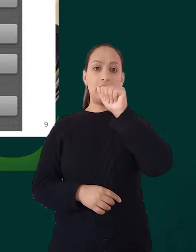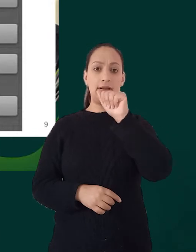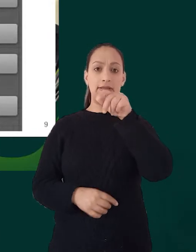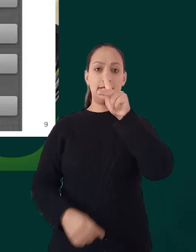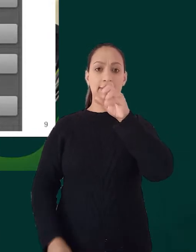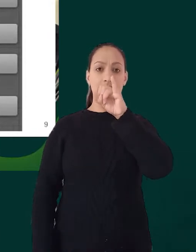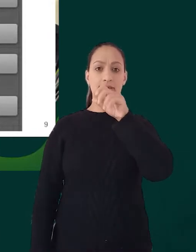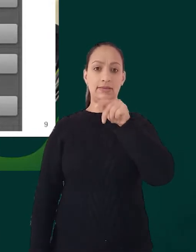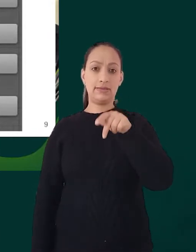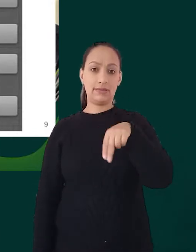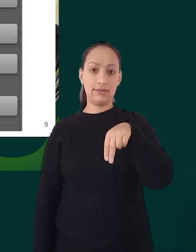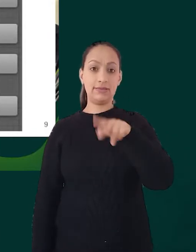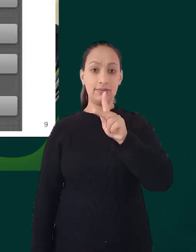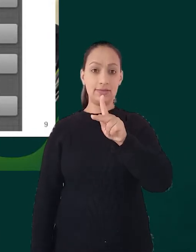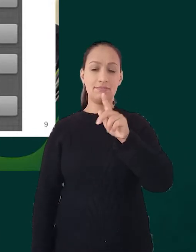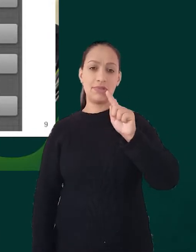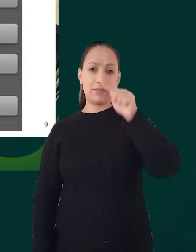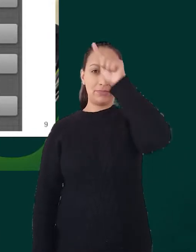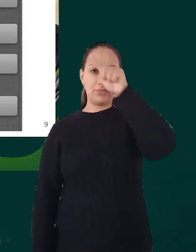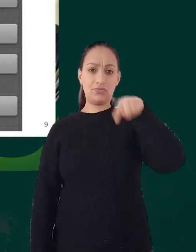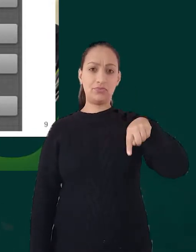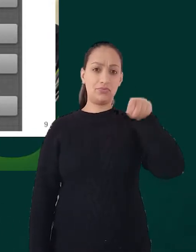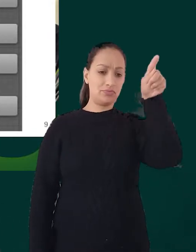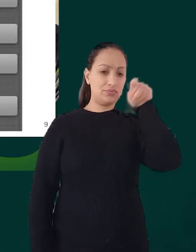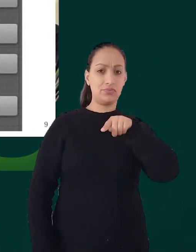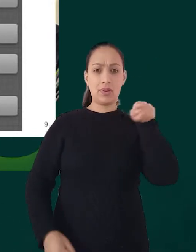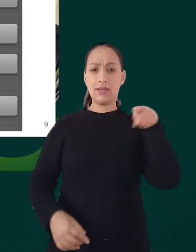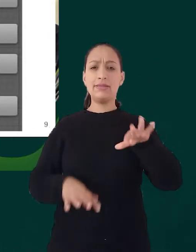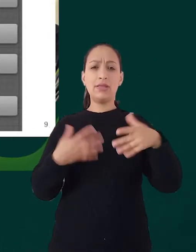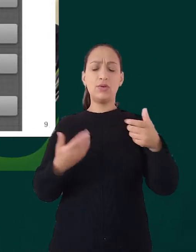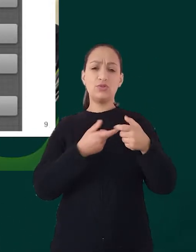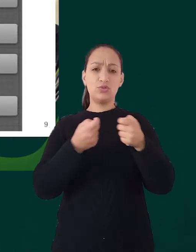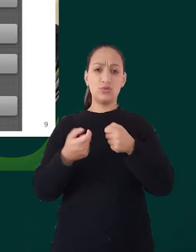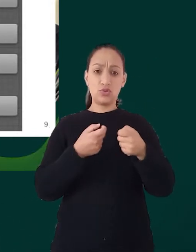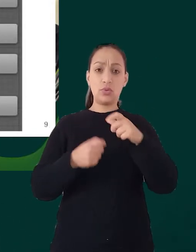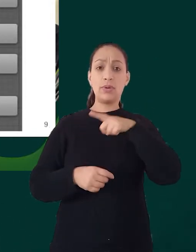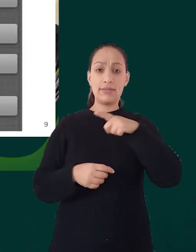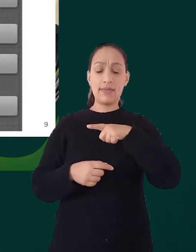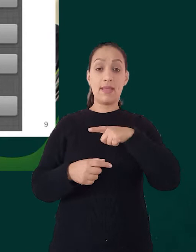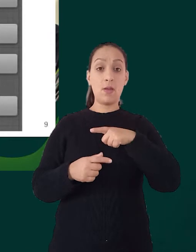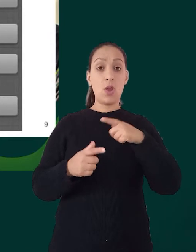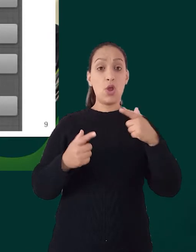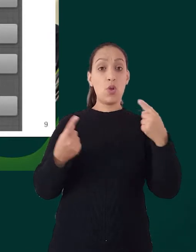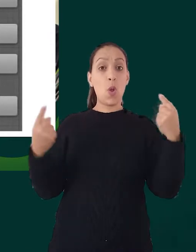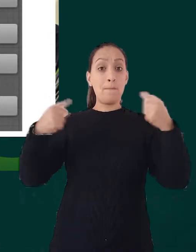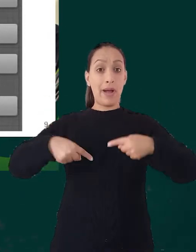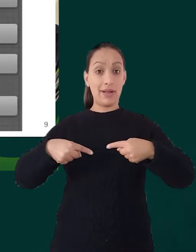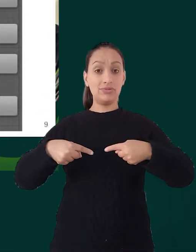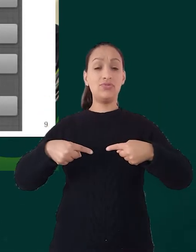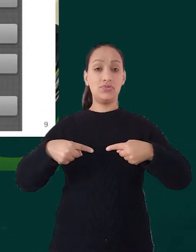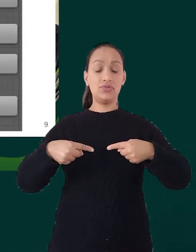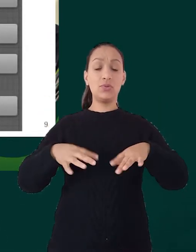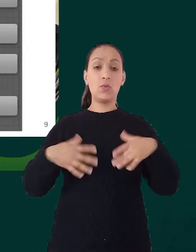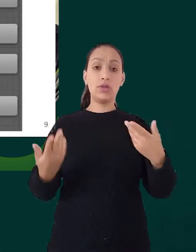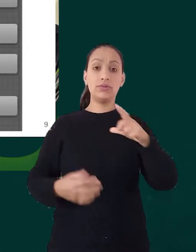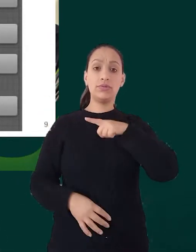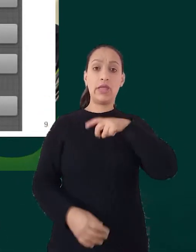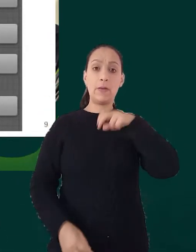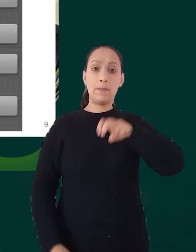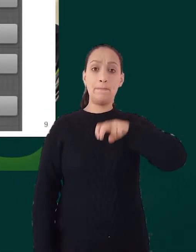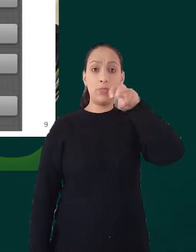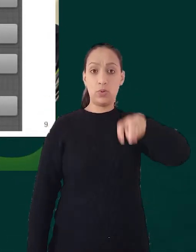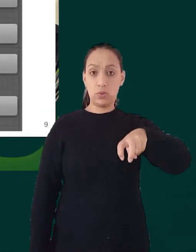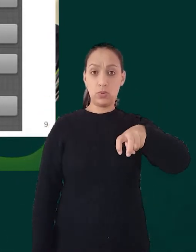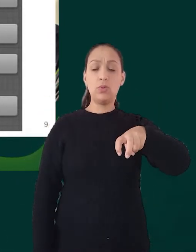left jab, right jab, ou seja, é um jogo que eu terei combate. Então, quando eu tenho pulo quando